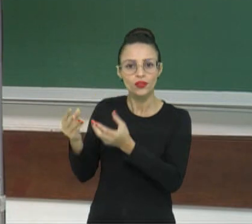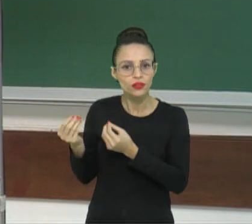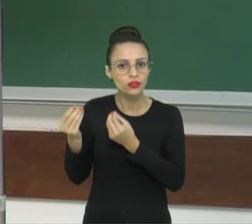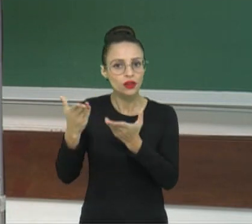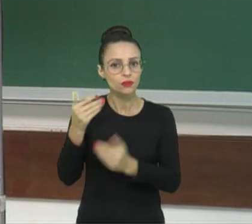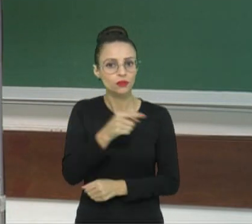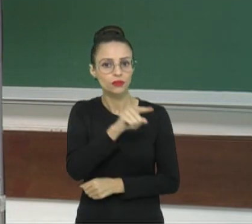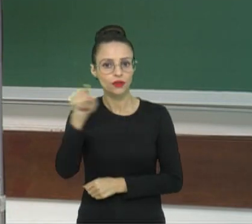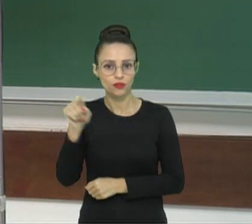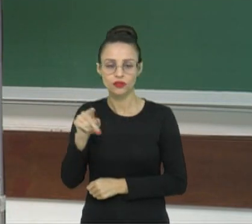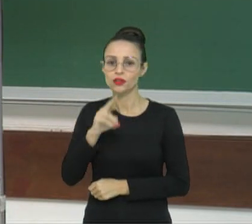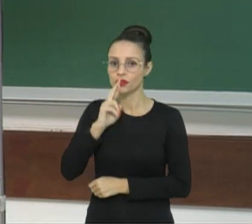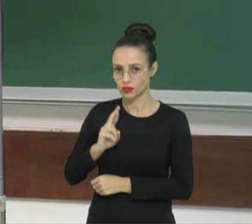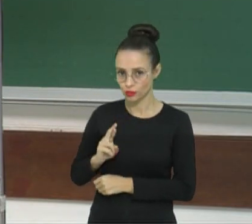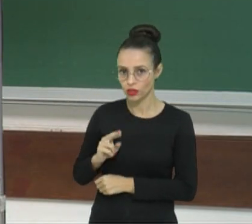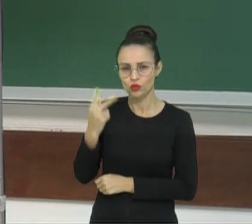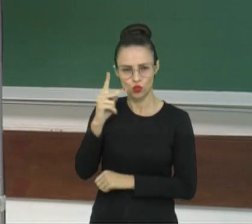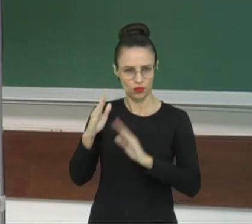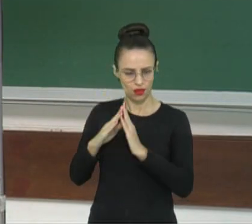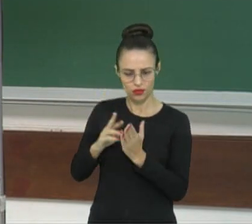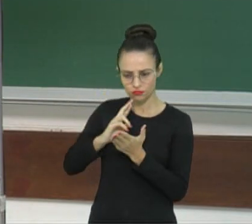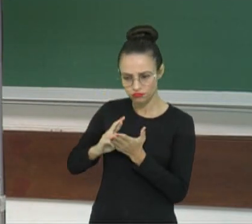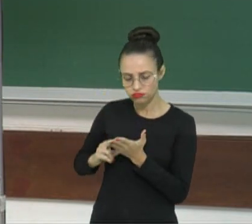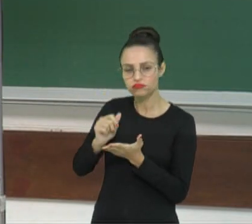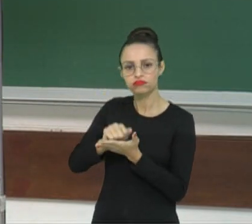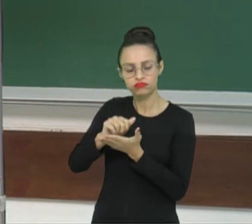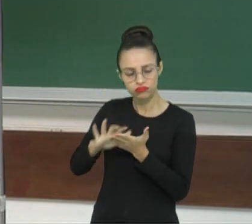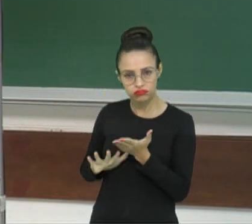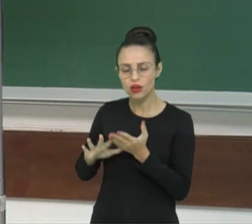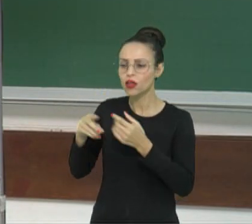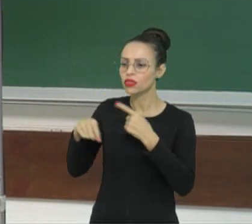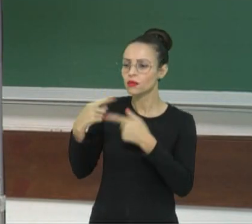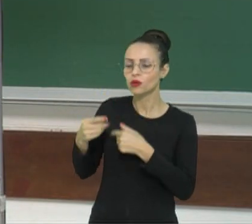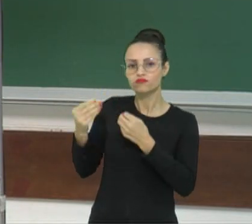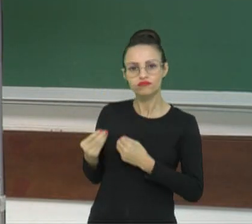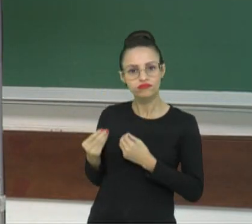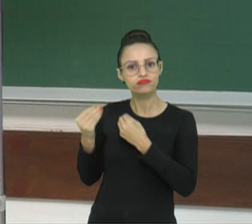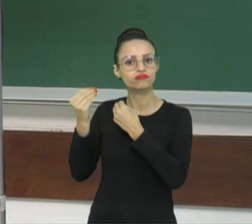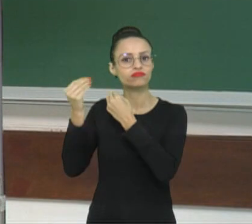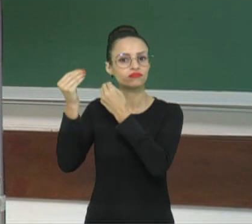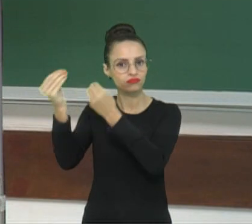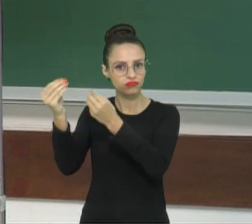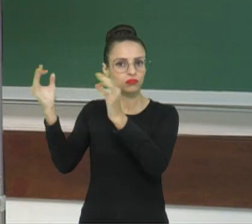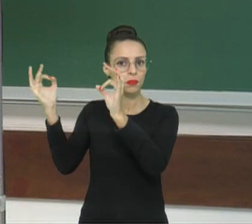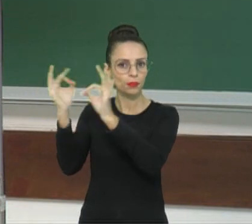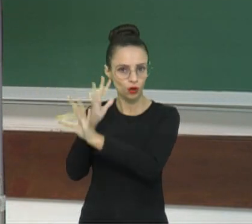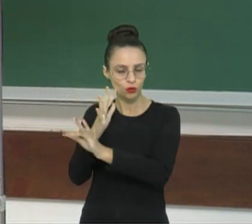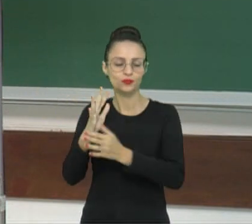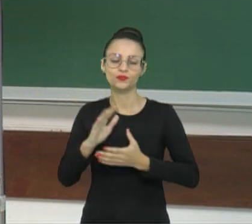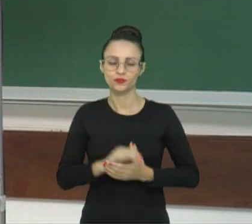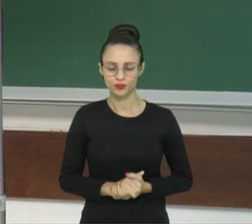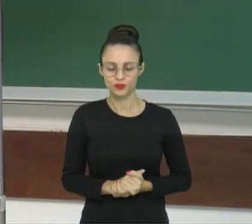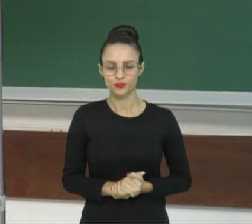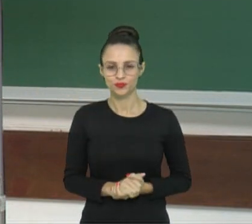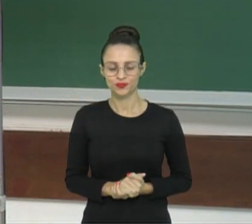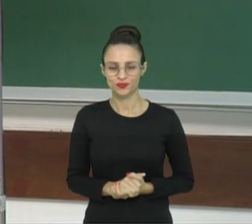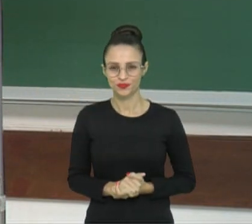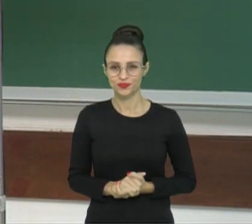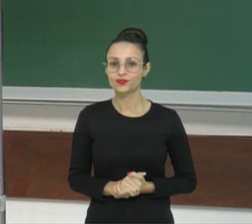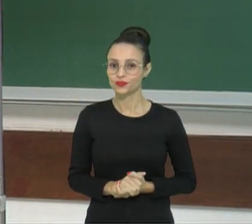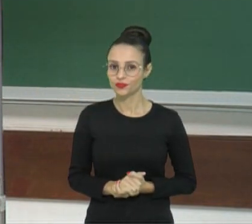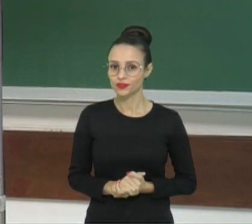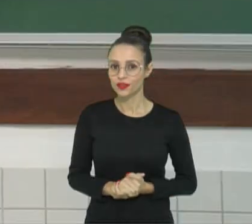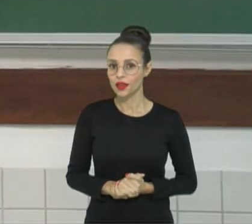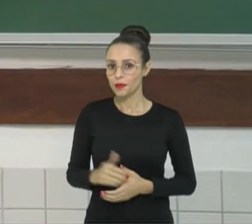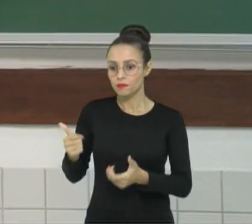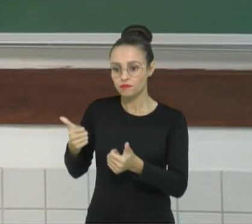estão disponibilizando para você fazer na sua casa. Então, você vai, pega a atividade na escola, leva para casa, faz a atividade e depois devolve. Nós estamos